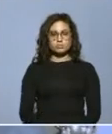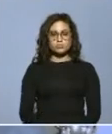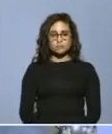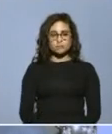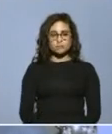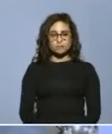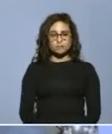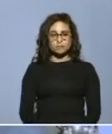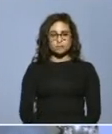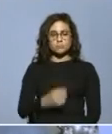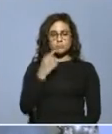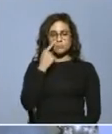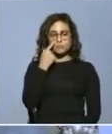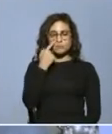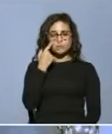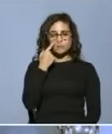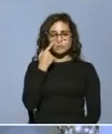vós,